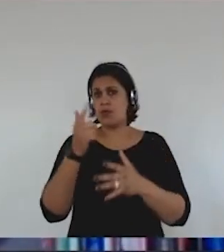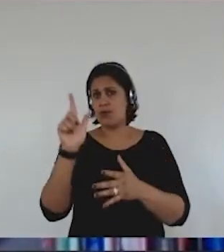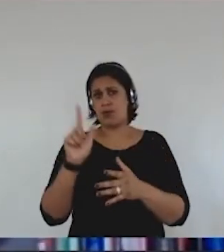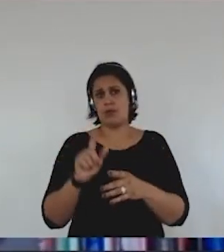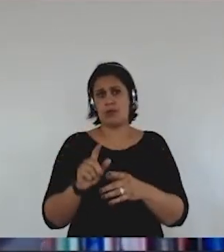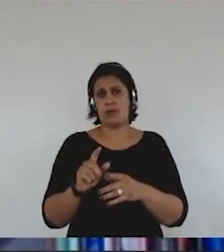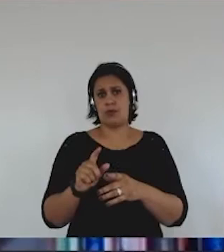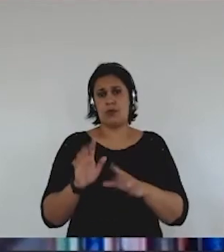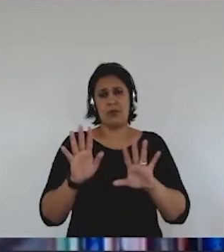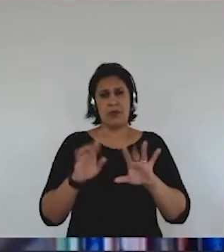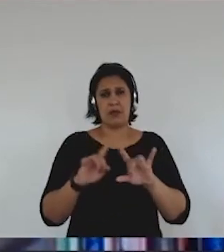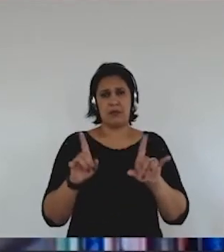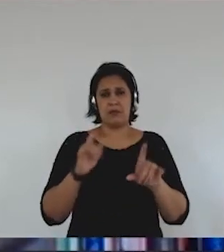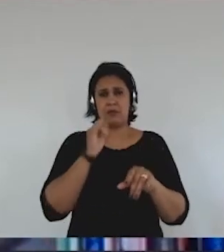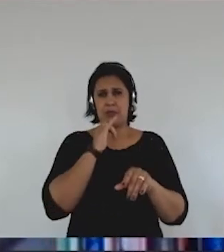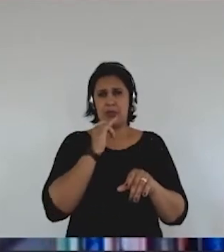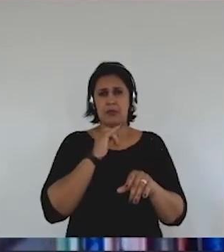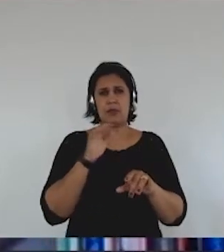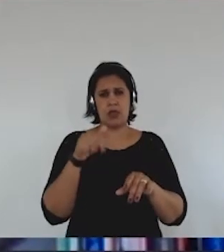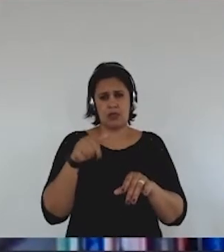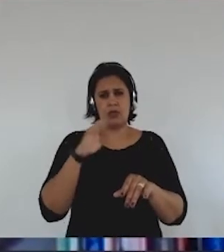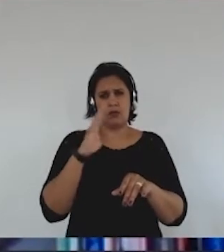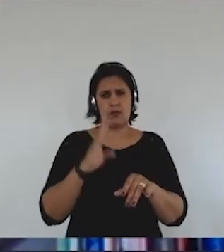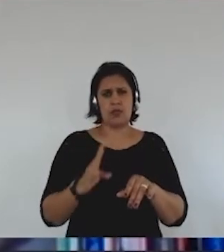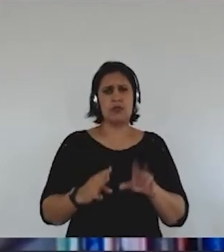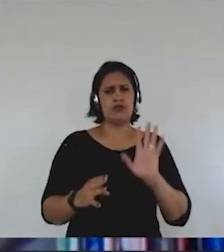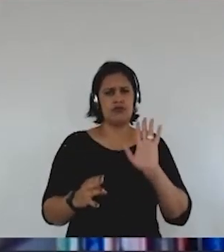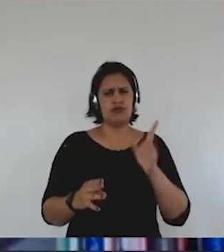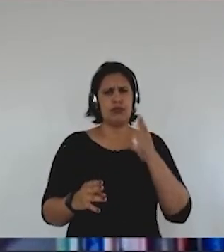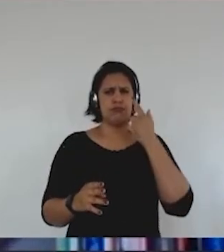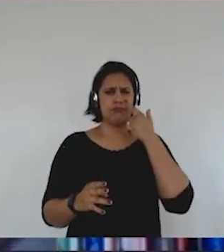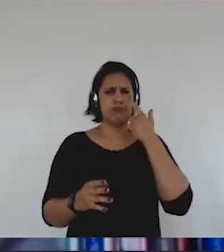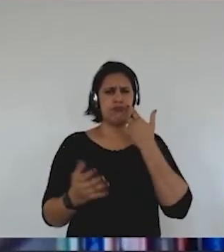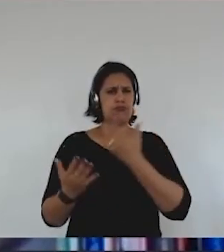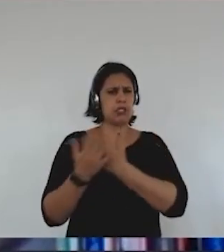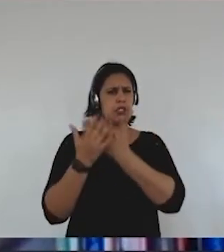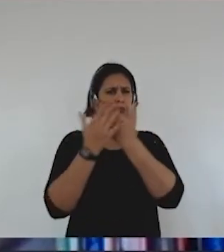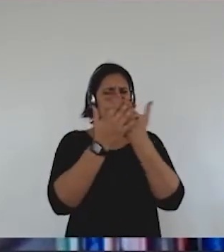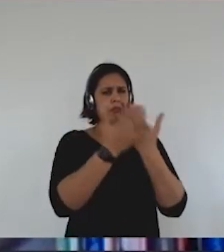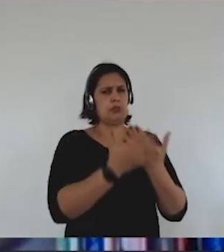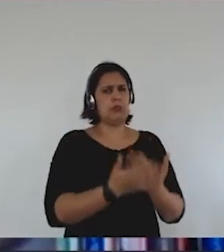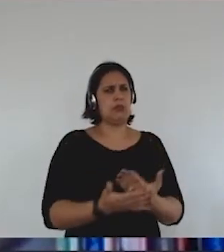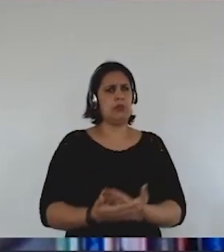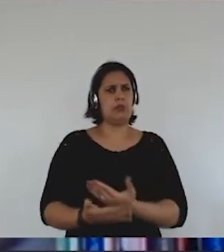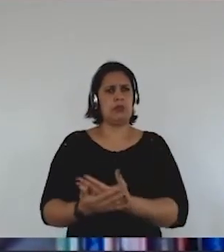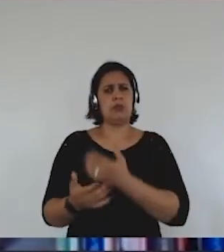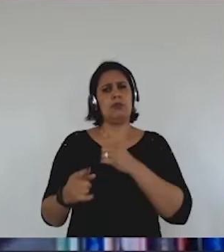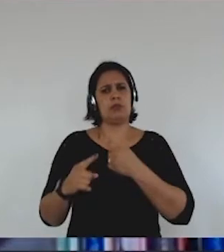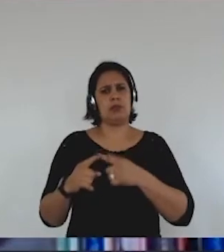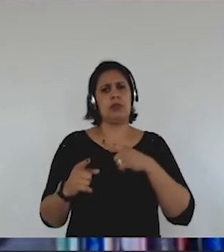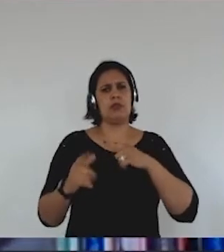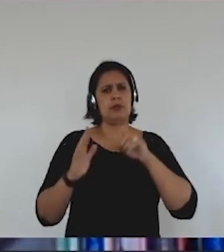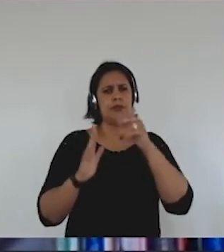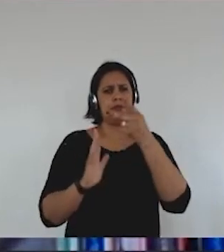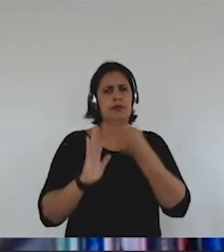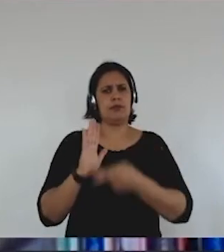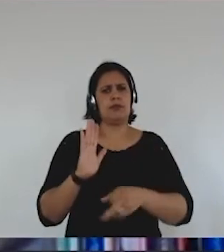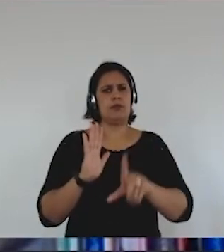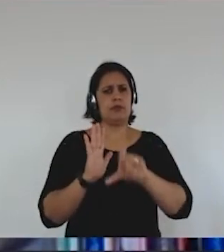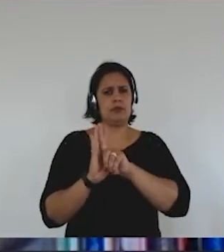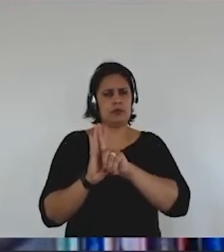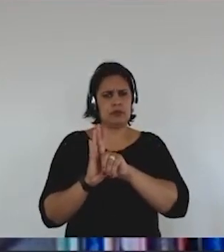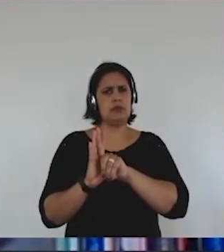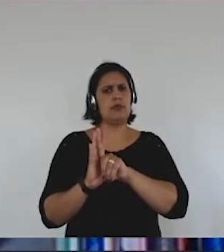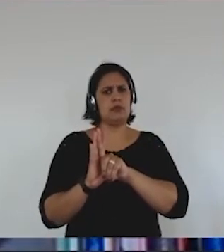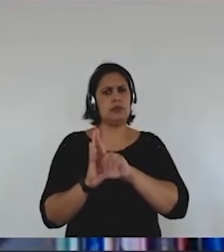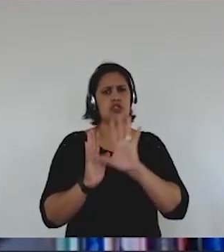modelo interessante que o Brasil já está em estudo no Brasil, porque há um projeto de lei, aliás, já